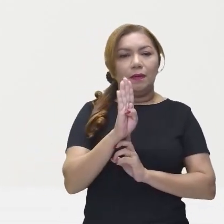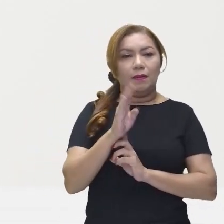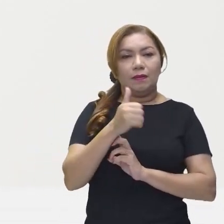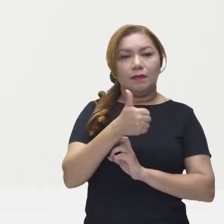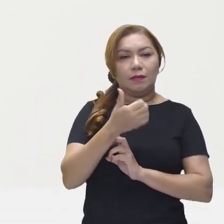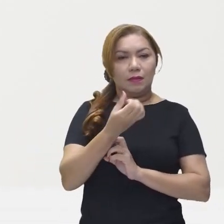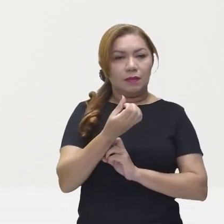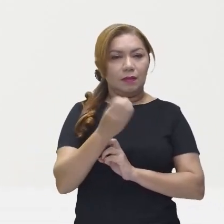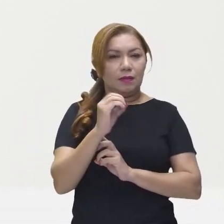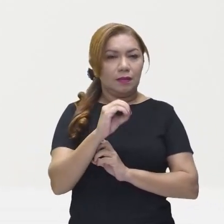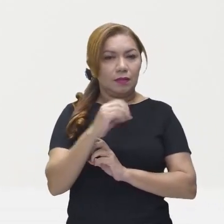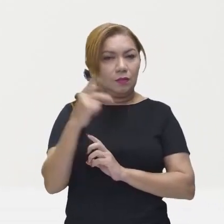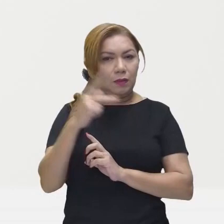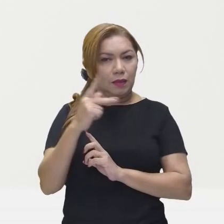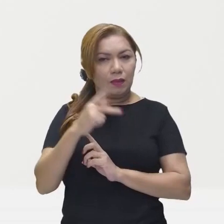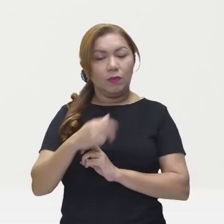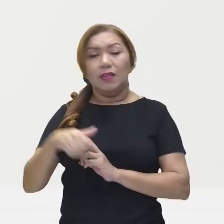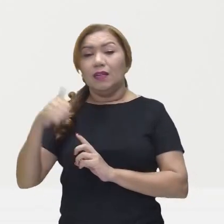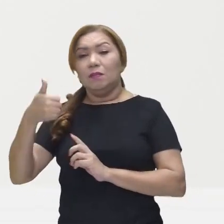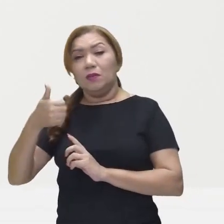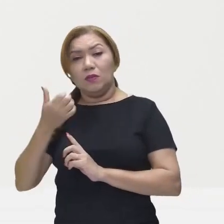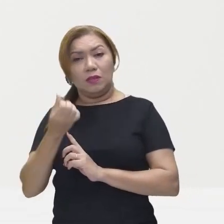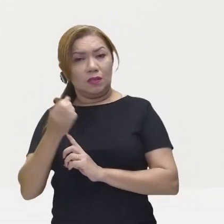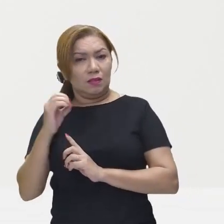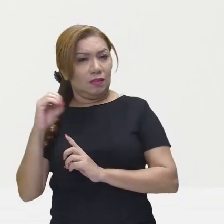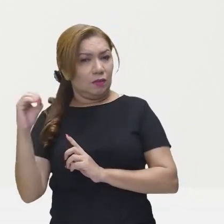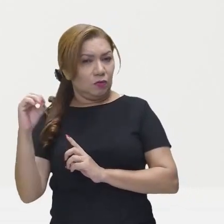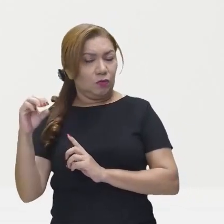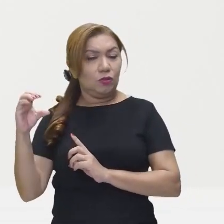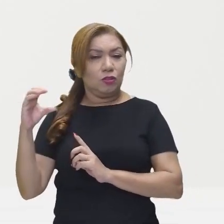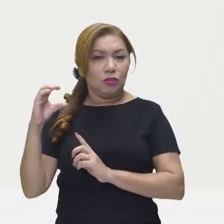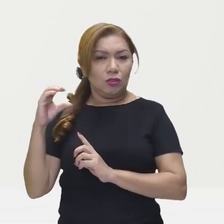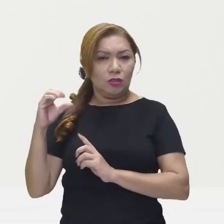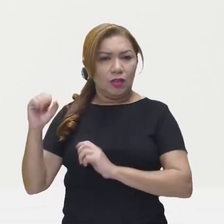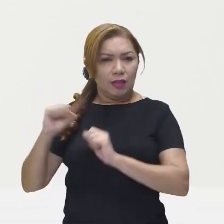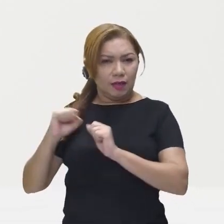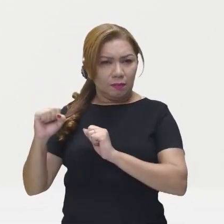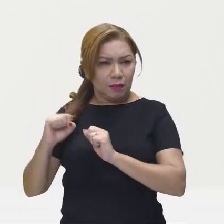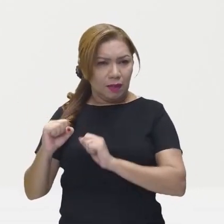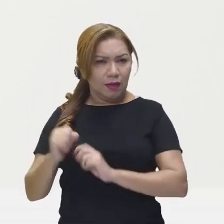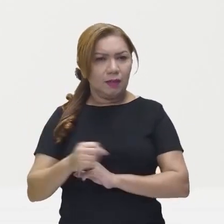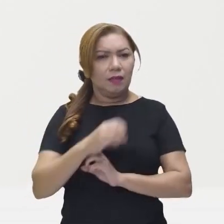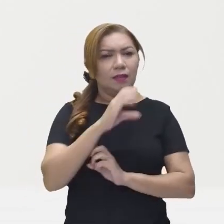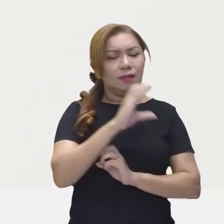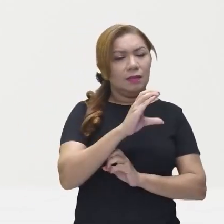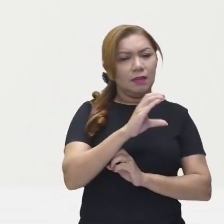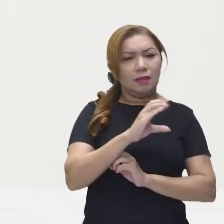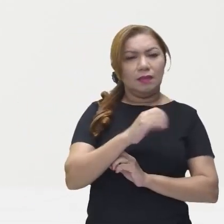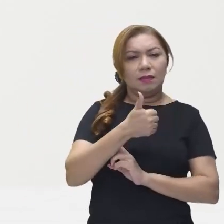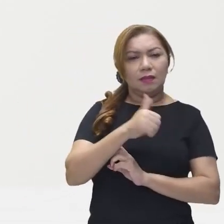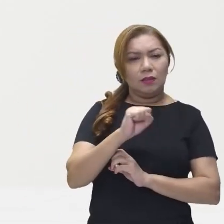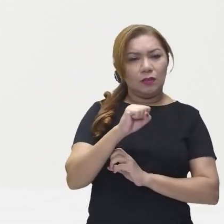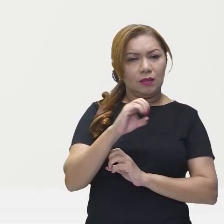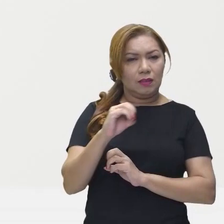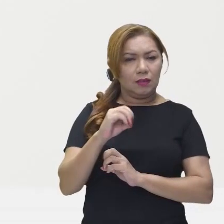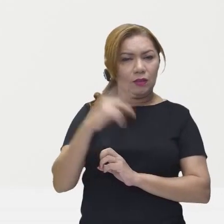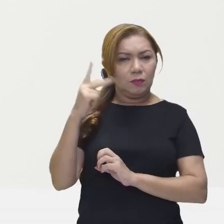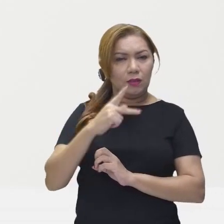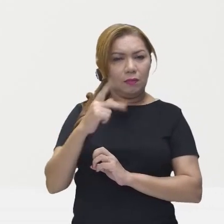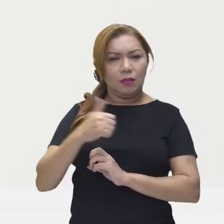de perímetro e 1.600 metros de caminhada. C, 180 metros de perímetro e